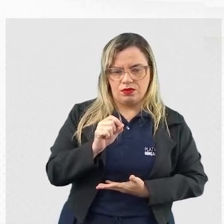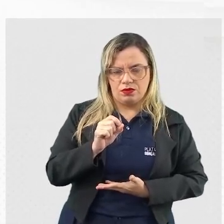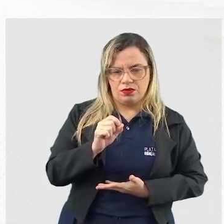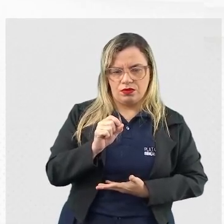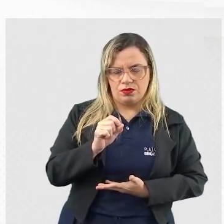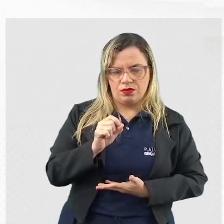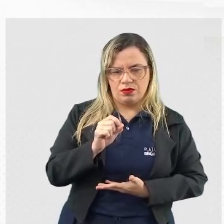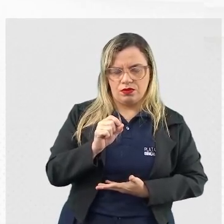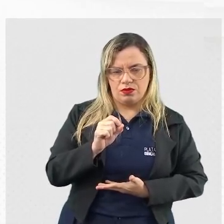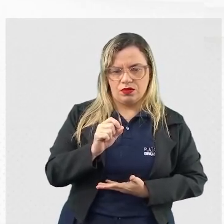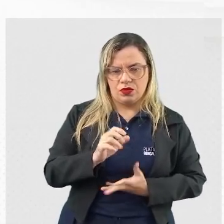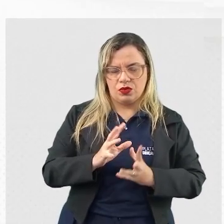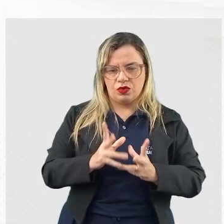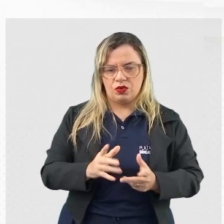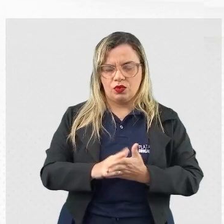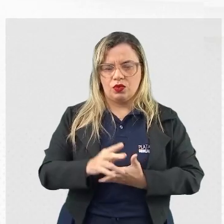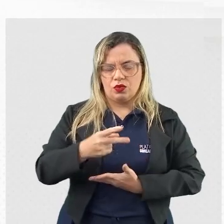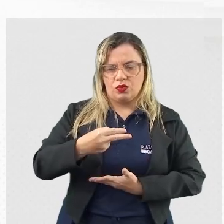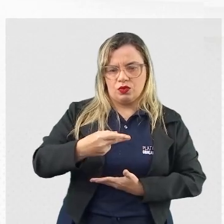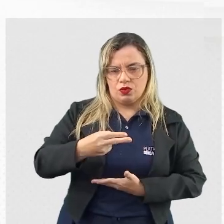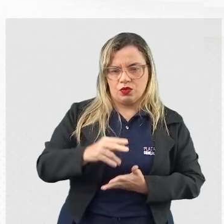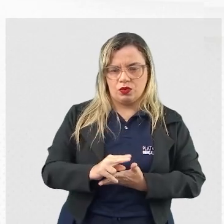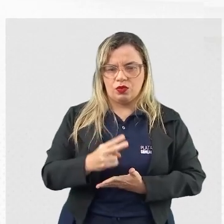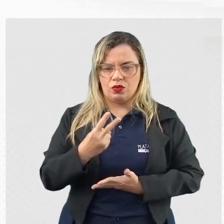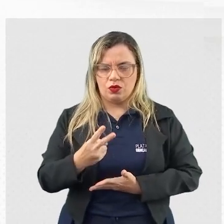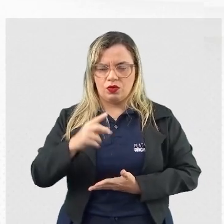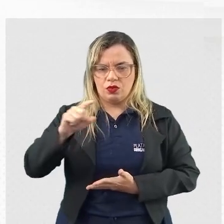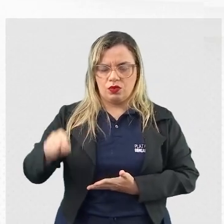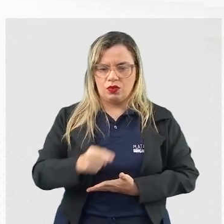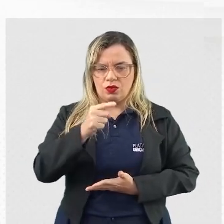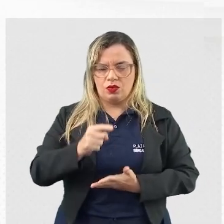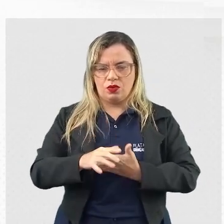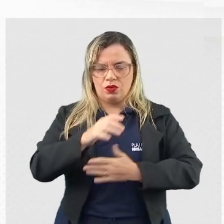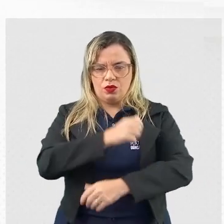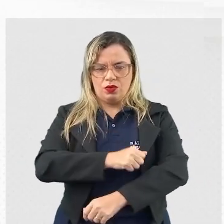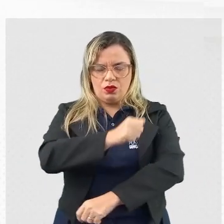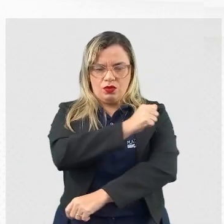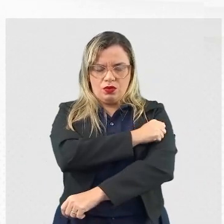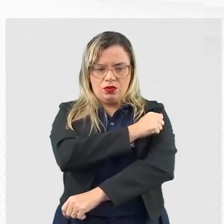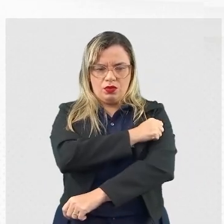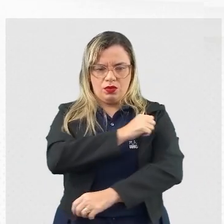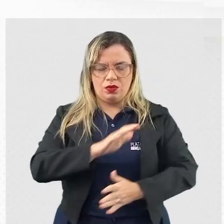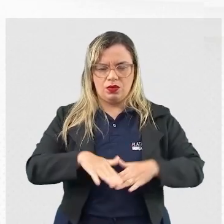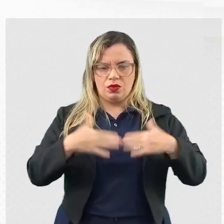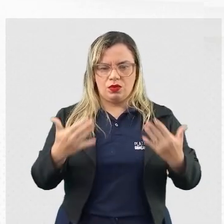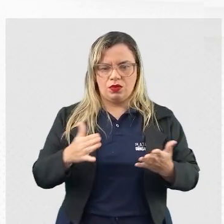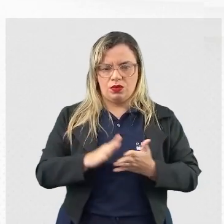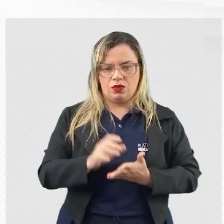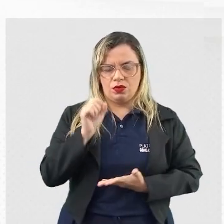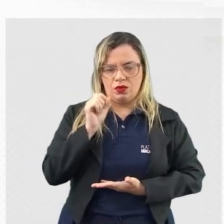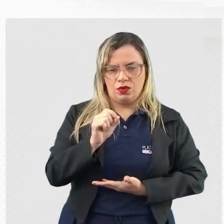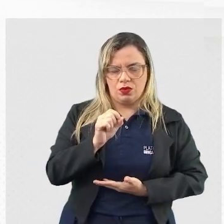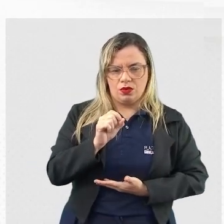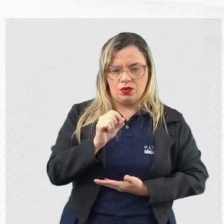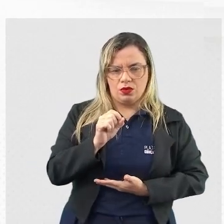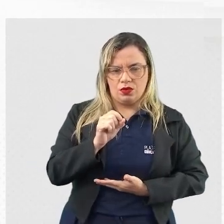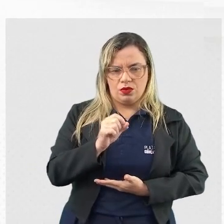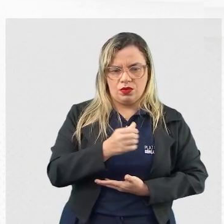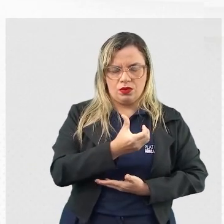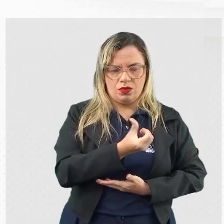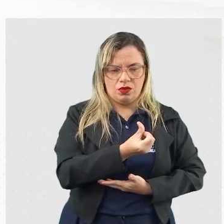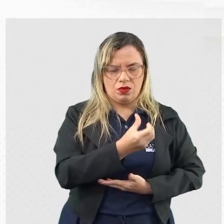2.000 alunos. Beleza? E eles disseram que 60% desses